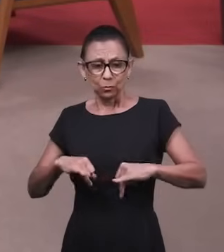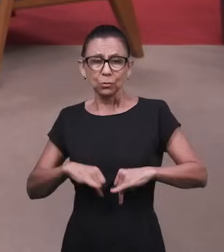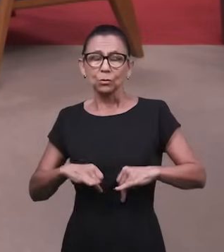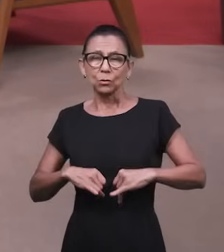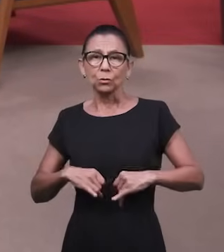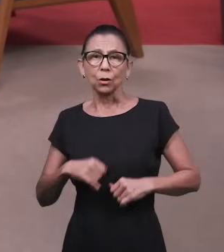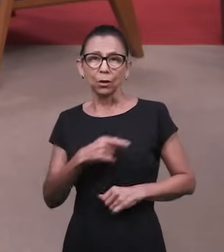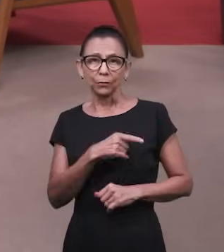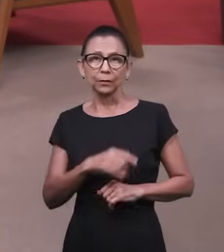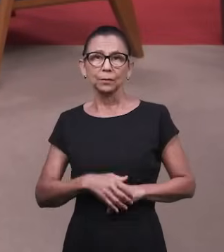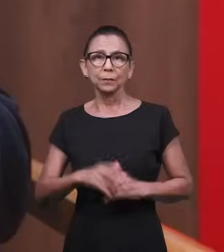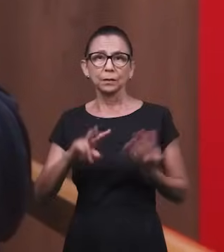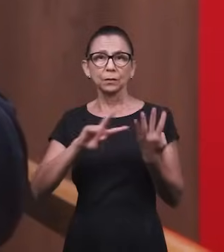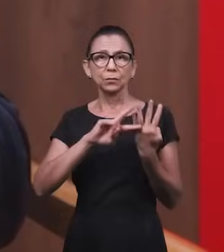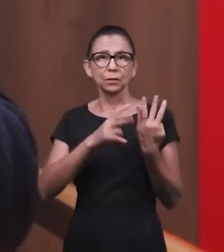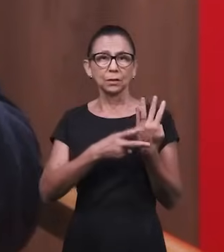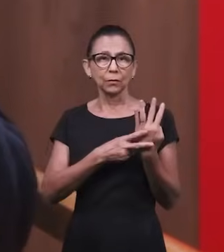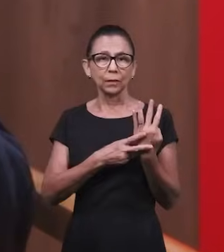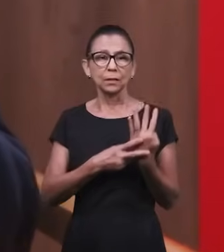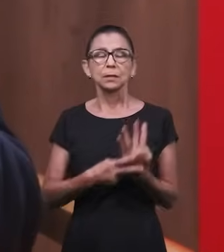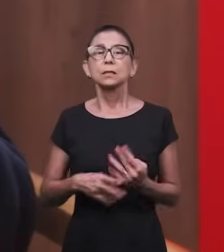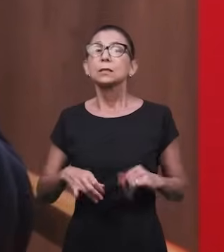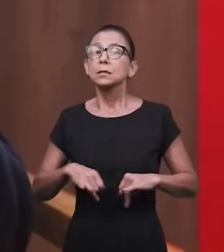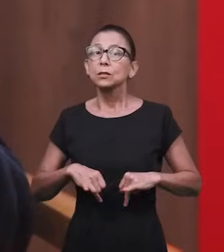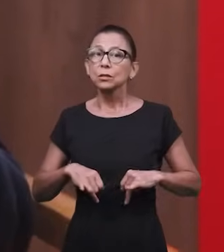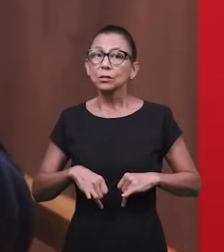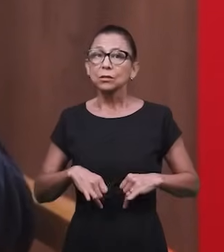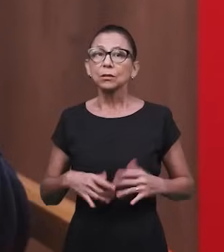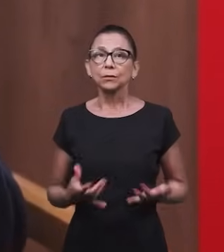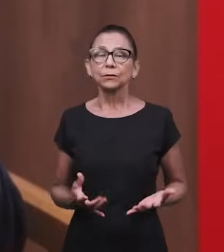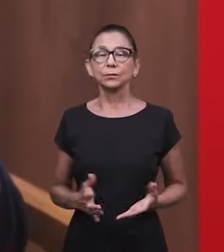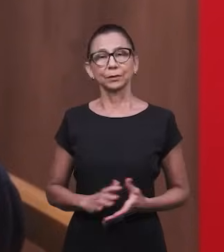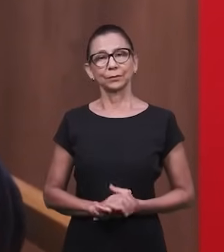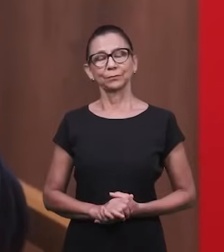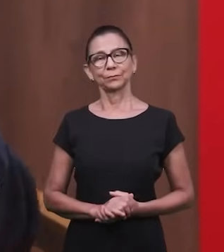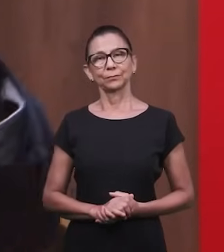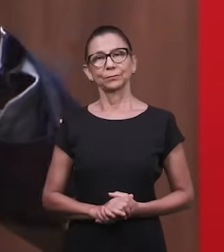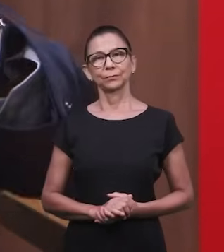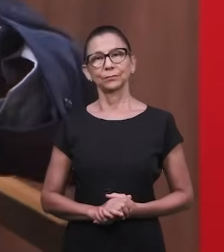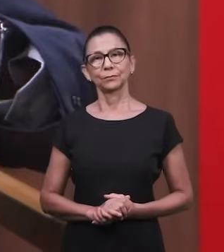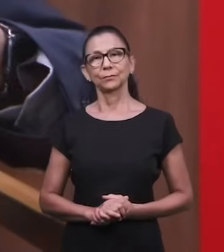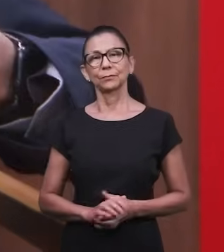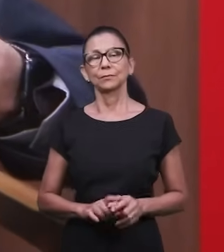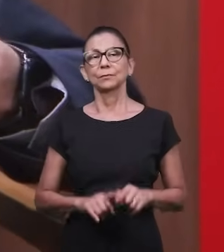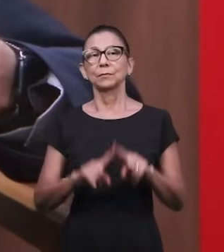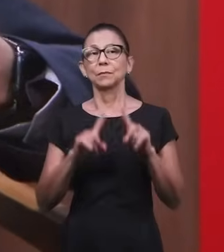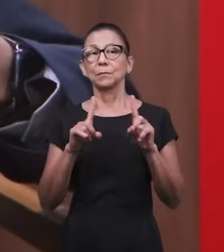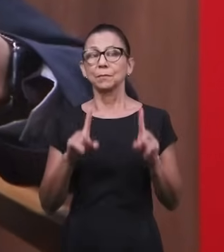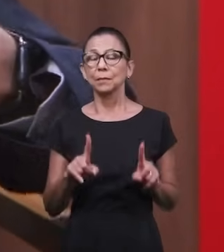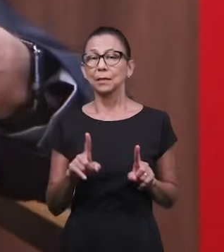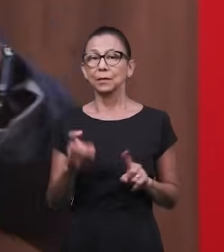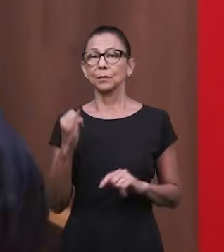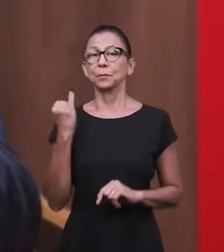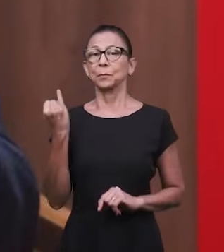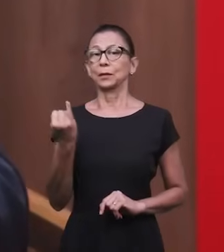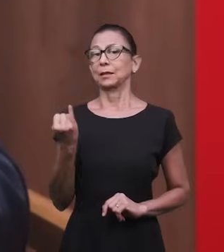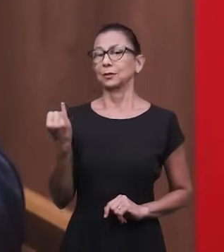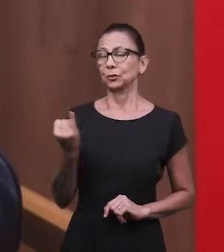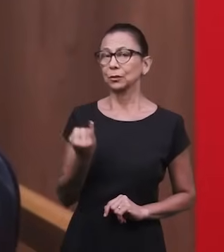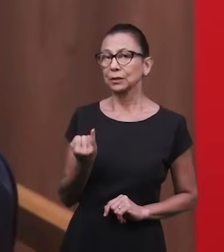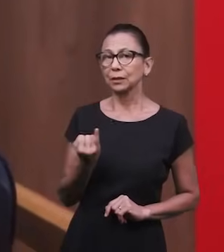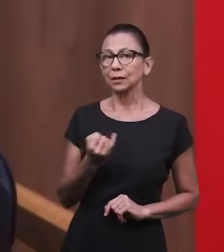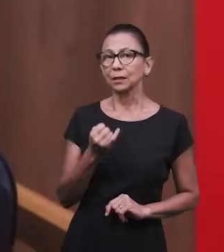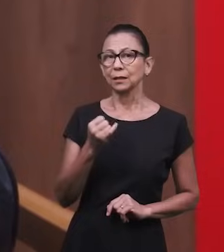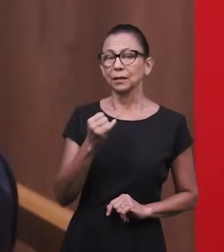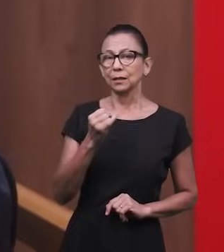reflexos. sofre os reflexos. Só que essa é a questão mais importante. O coração daquele que tem uma